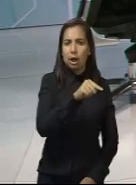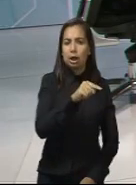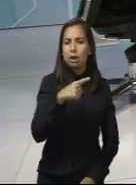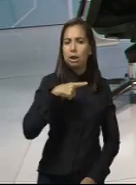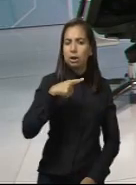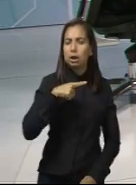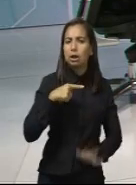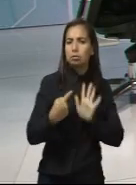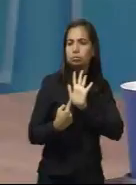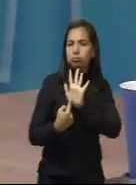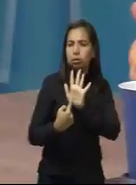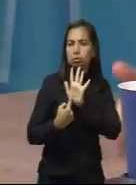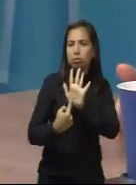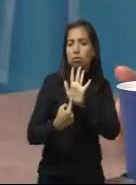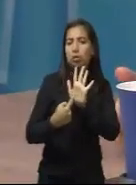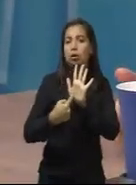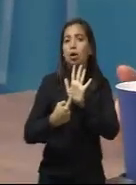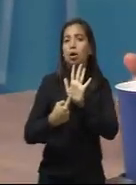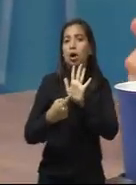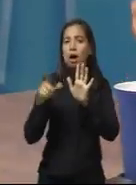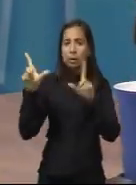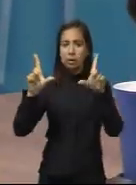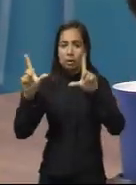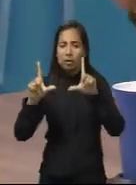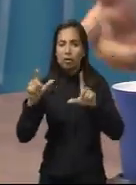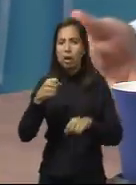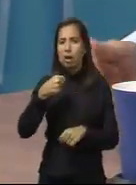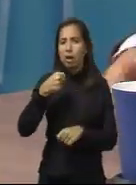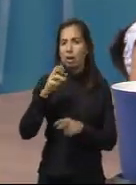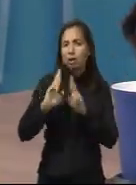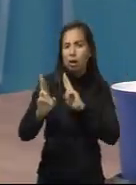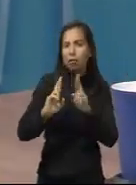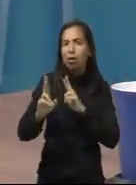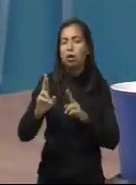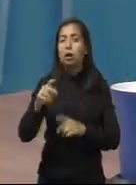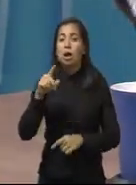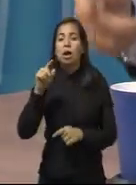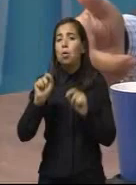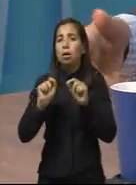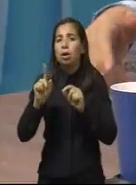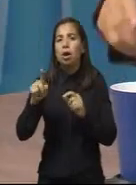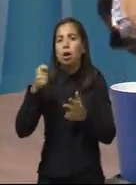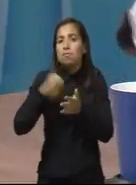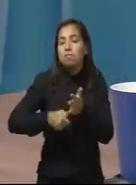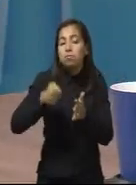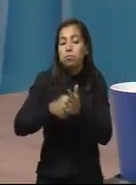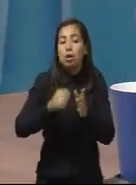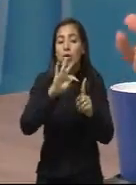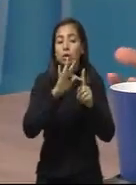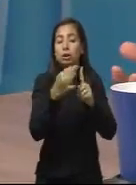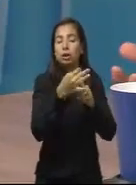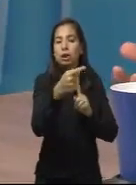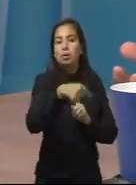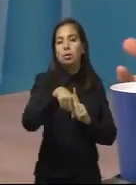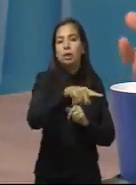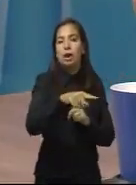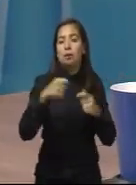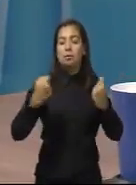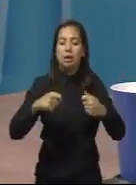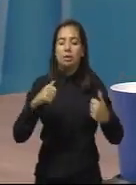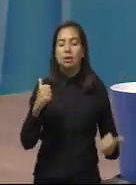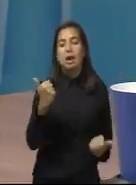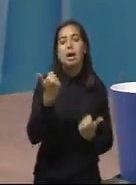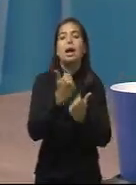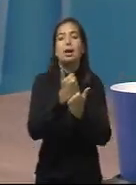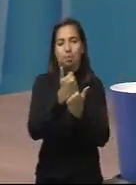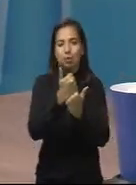como forma de pressionar, certo? Os tribunais, coagir. de pressionar para ganhar apoio, tá